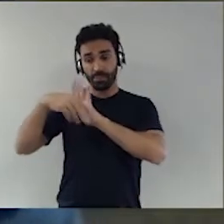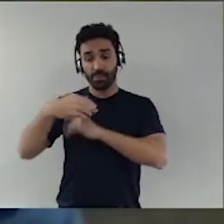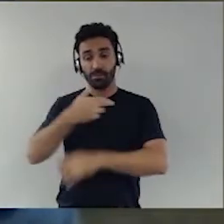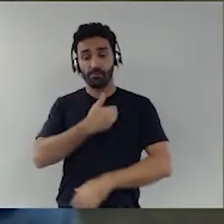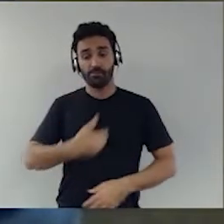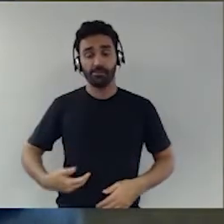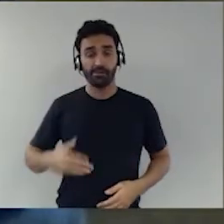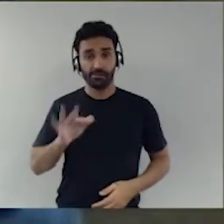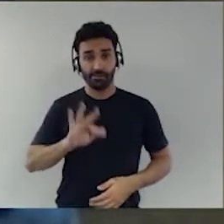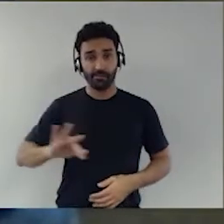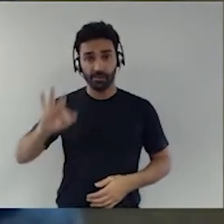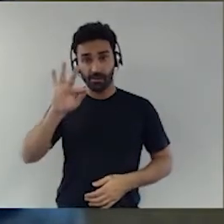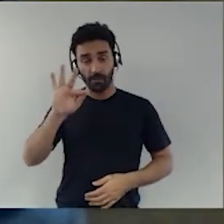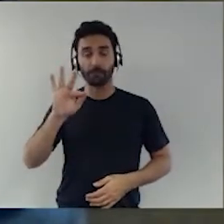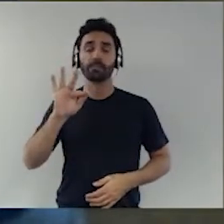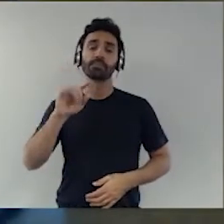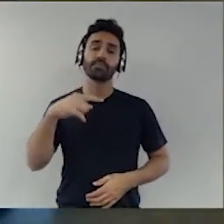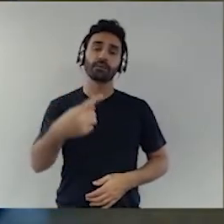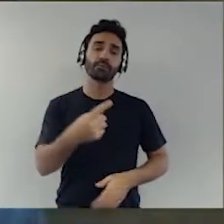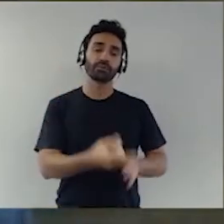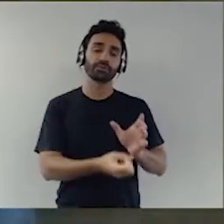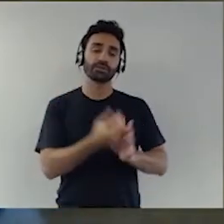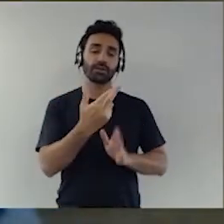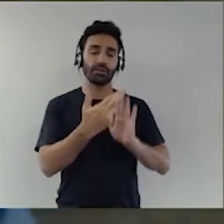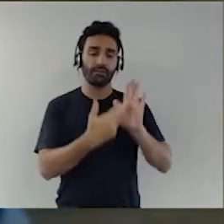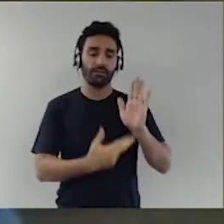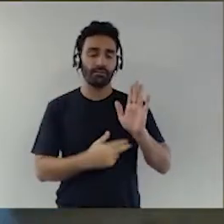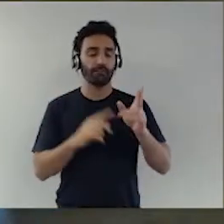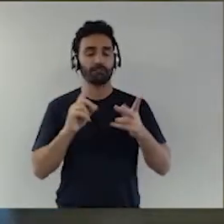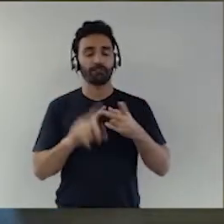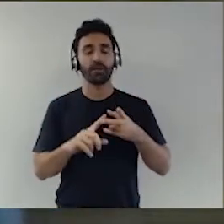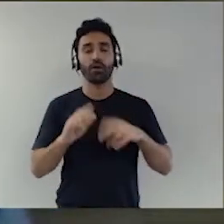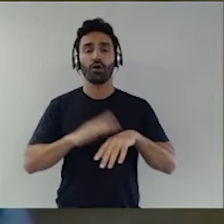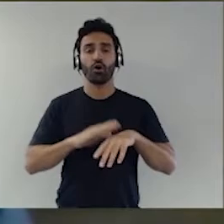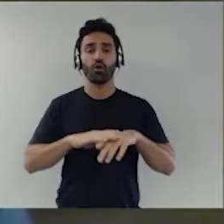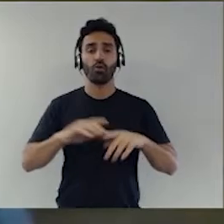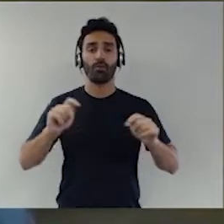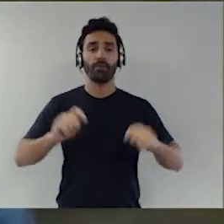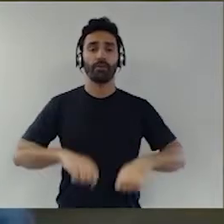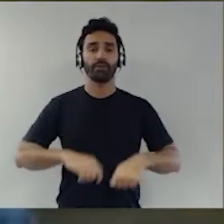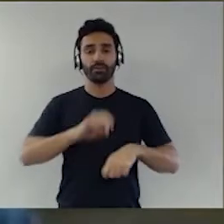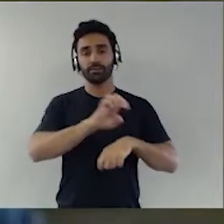federal e as competências dos estados e dos municípios,